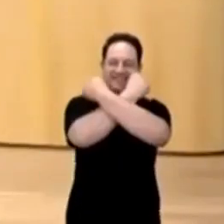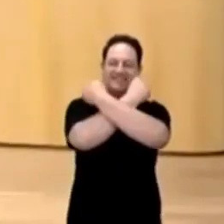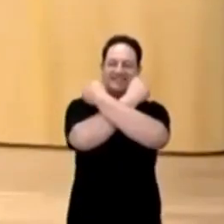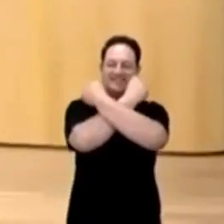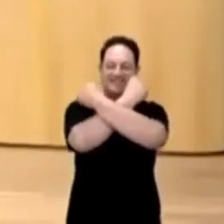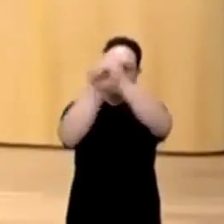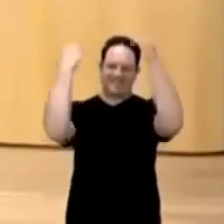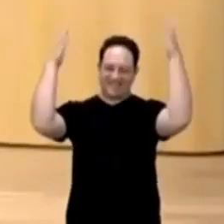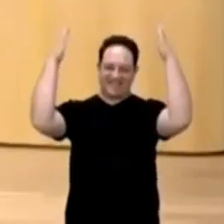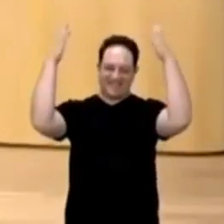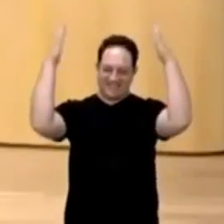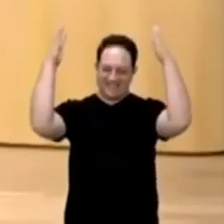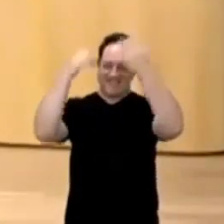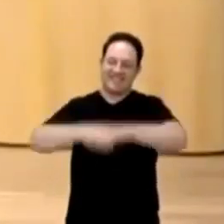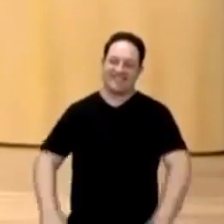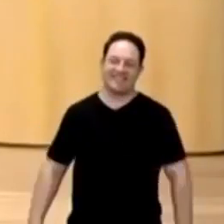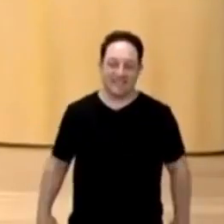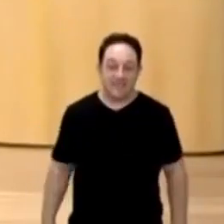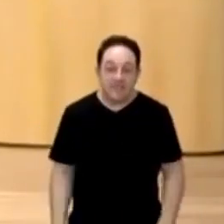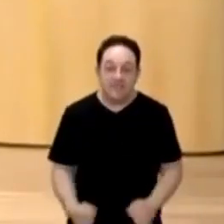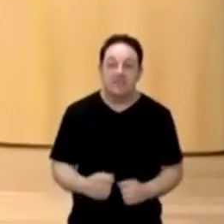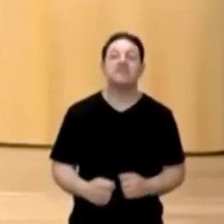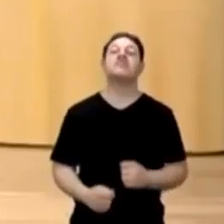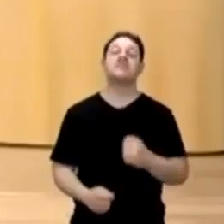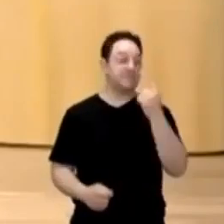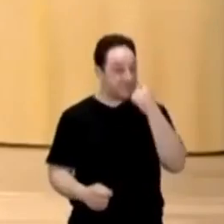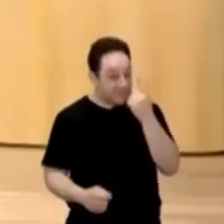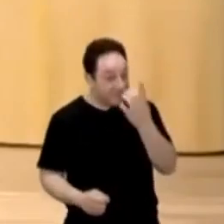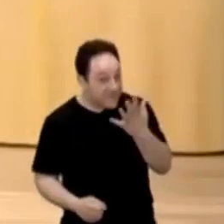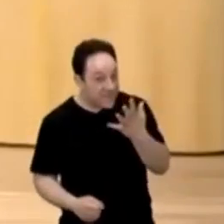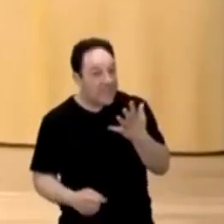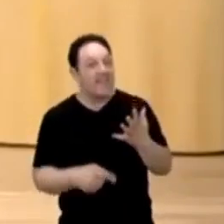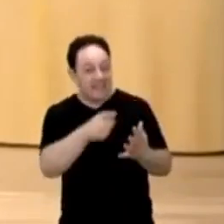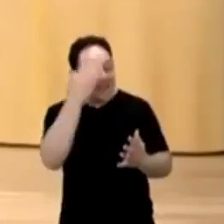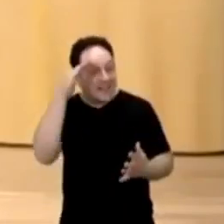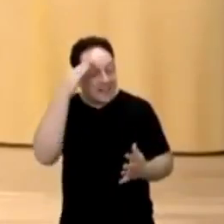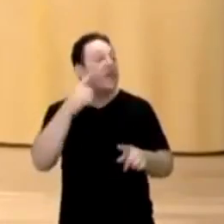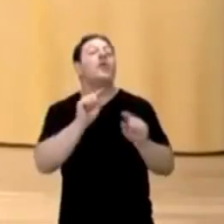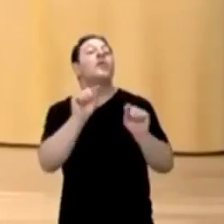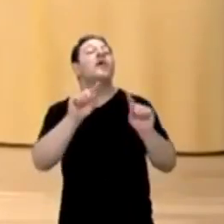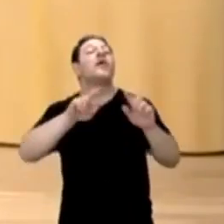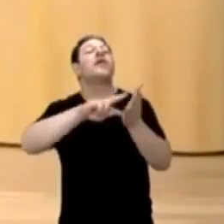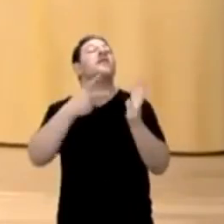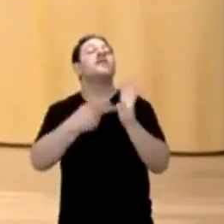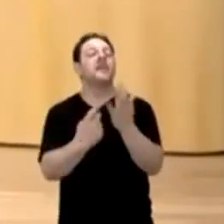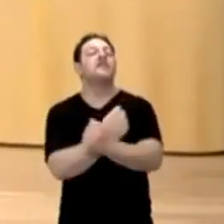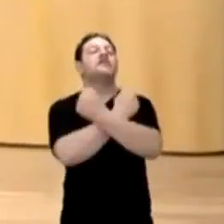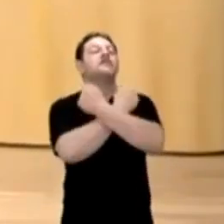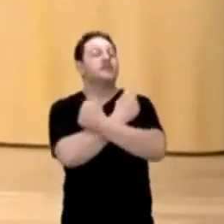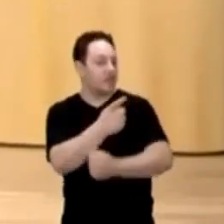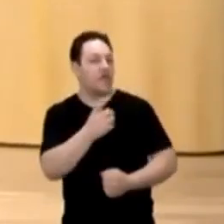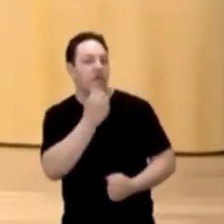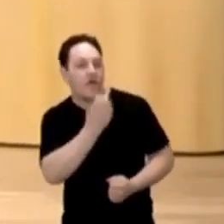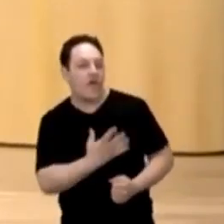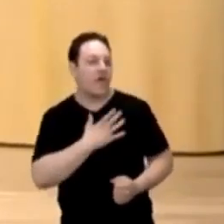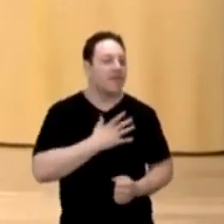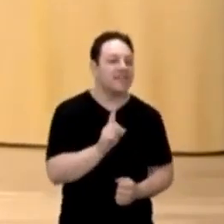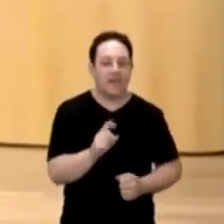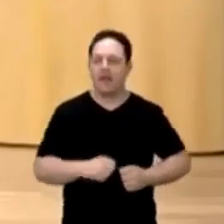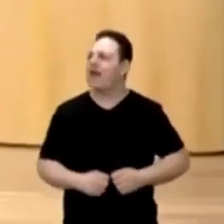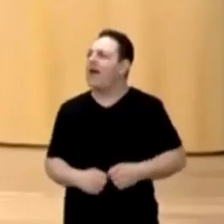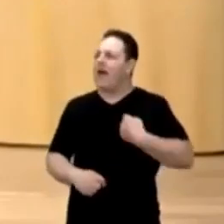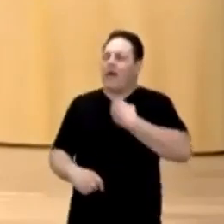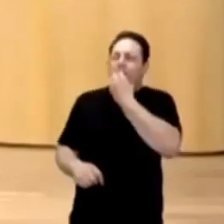Muito legal, nossa! Vocês viram? Agora vocês entenderam um pouquinho mais sobre o que é a Jornada X? O que vocês acharam do vídeo? Eu achei